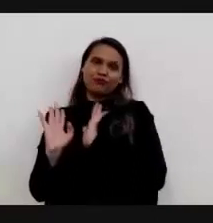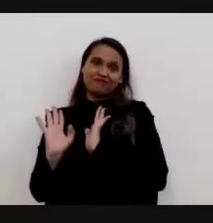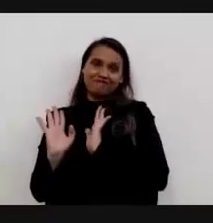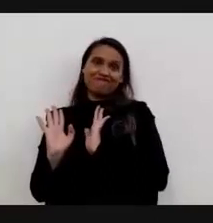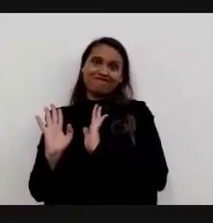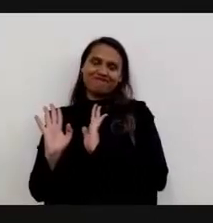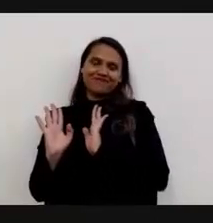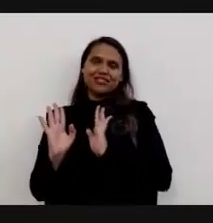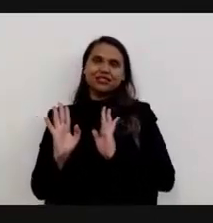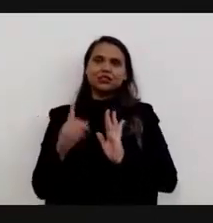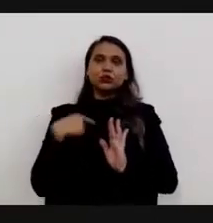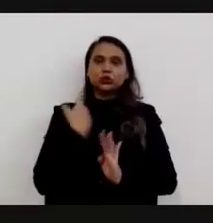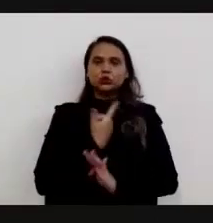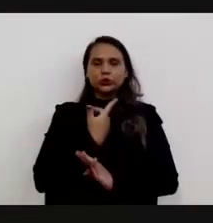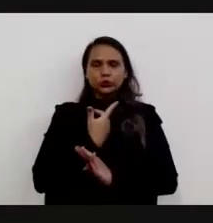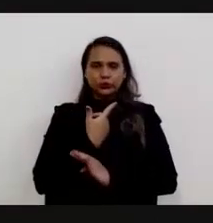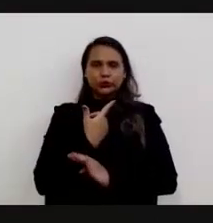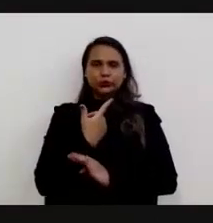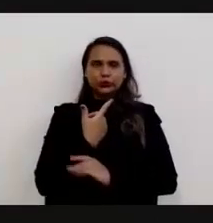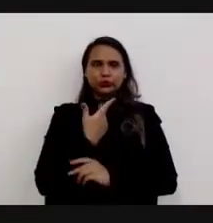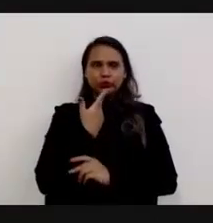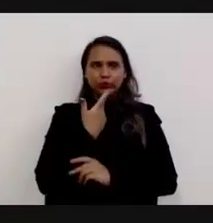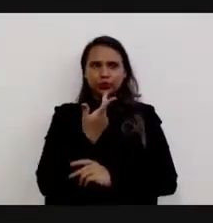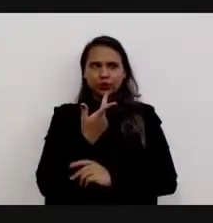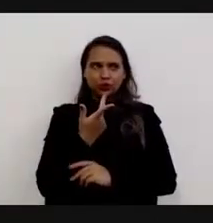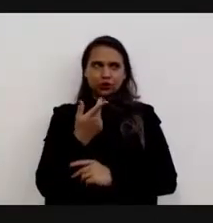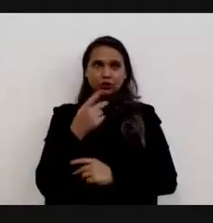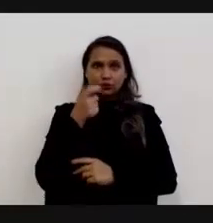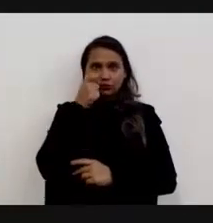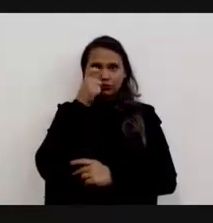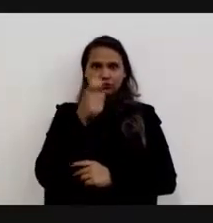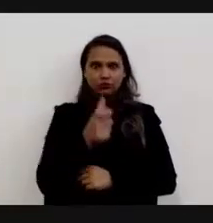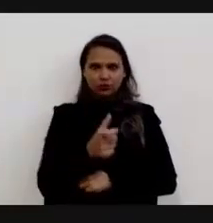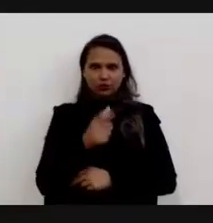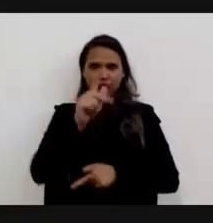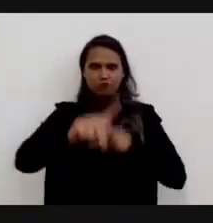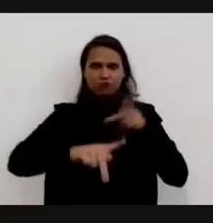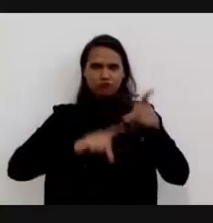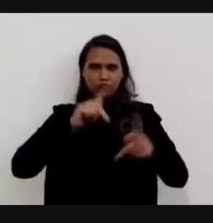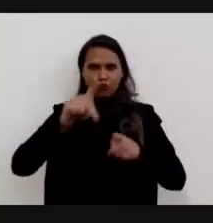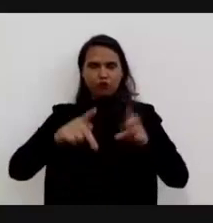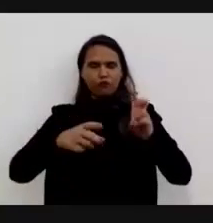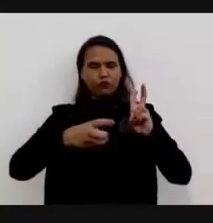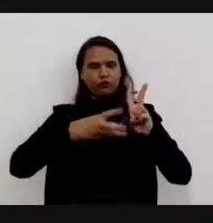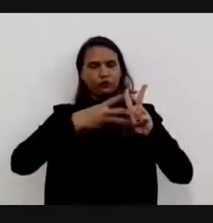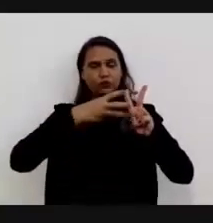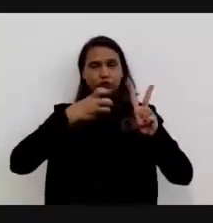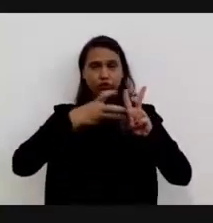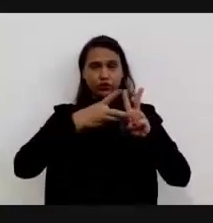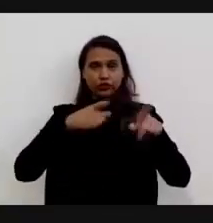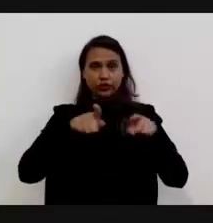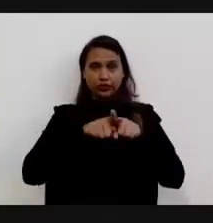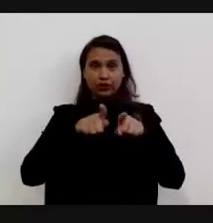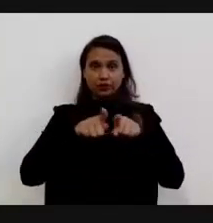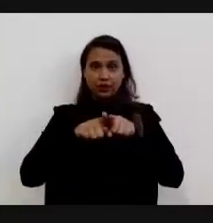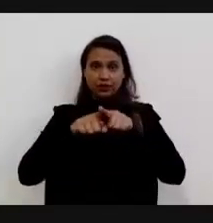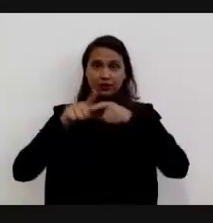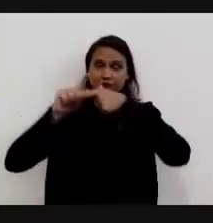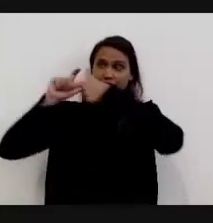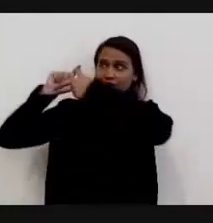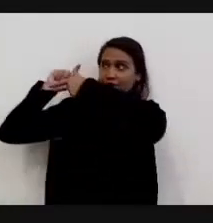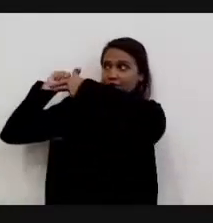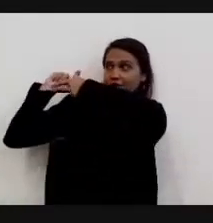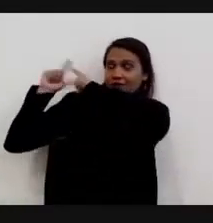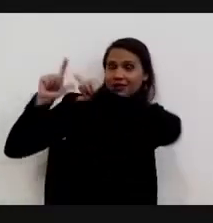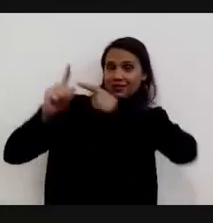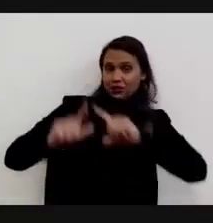racismo. No nosso caso específico, que é a minha área de interesse, que é a questão de povos indígenas e tradicionais, veja